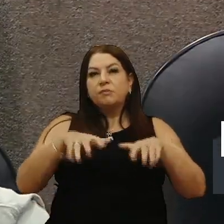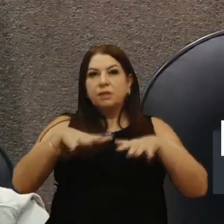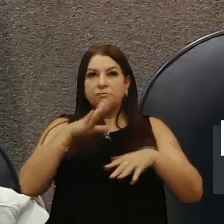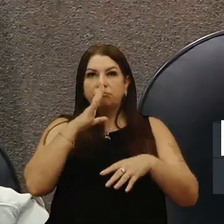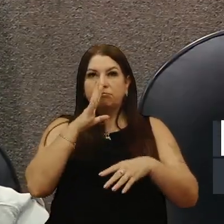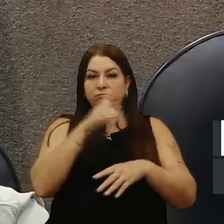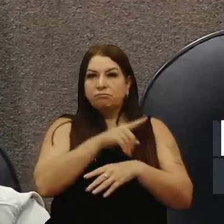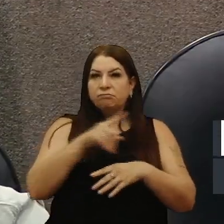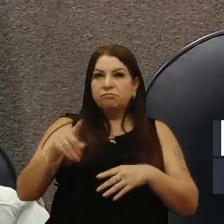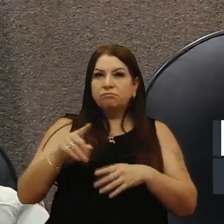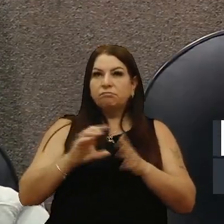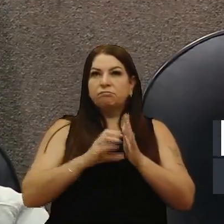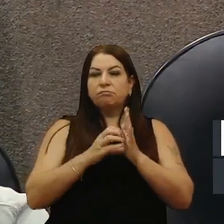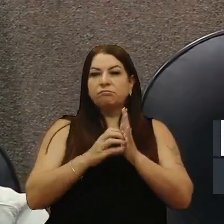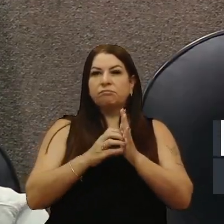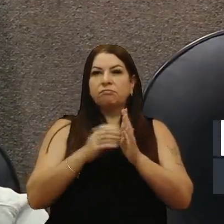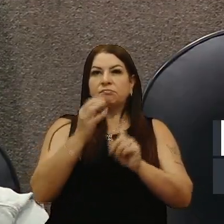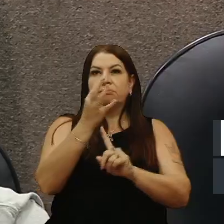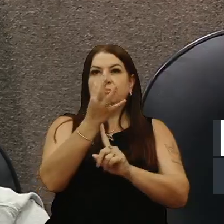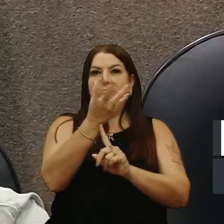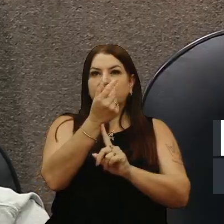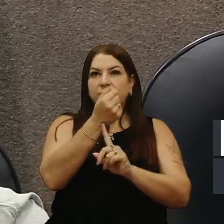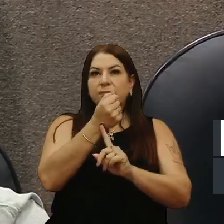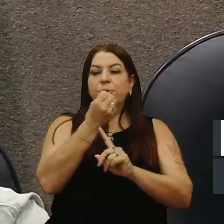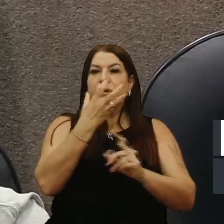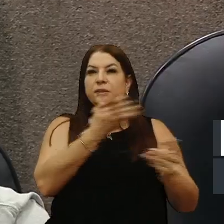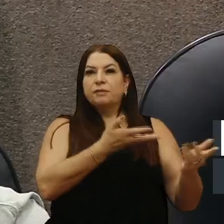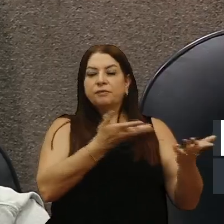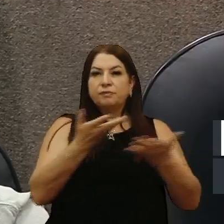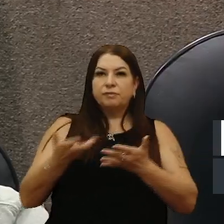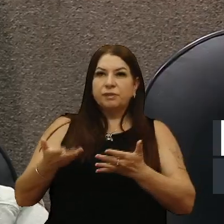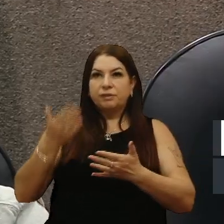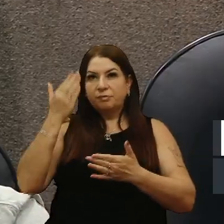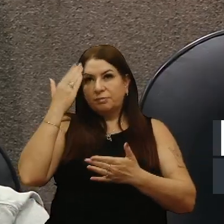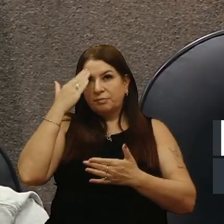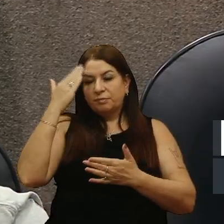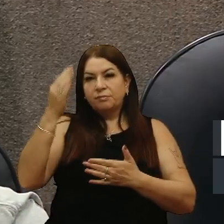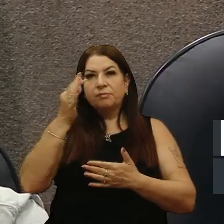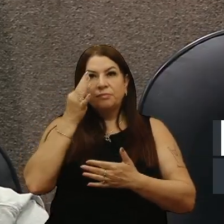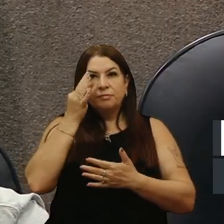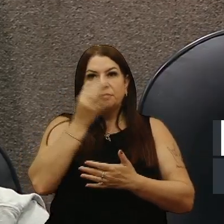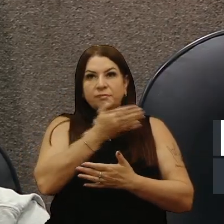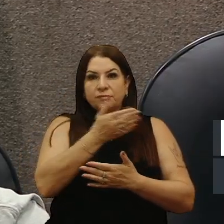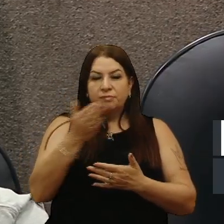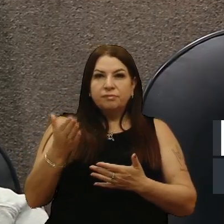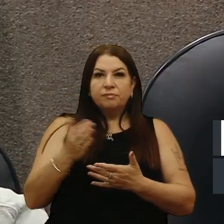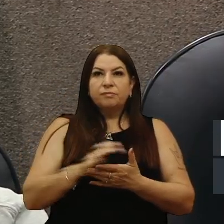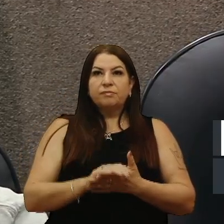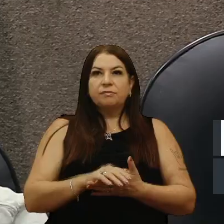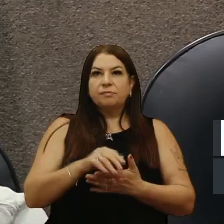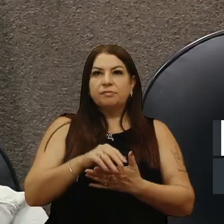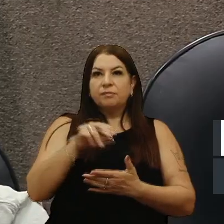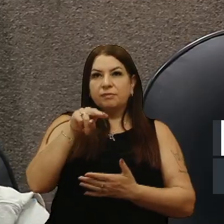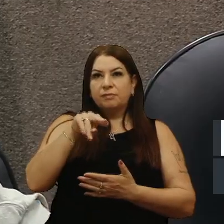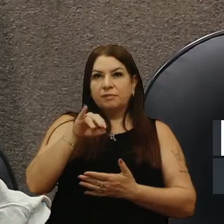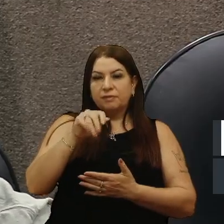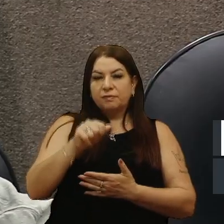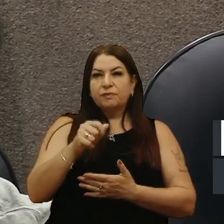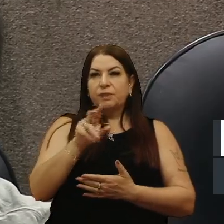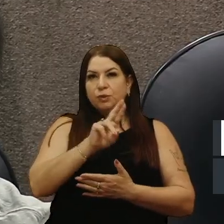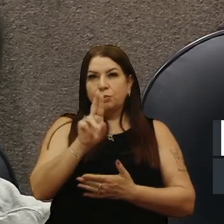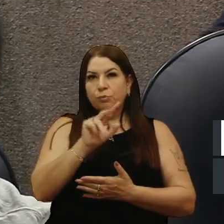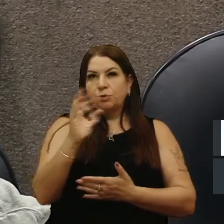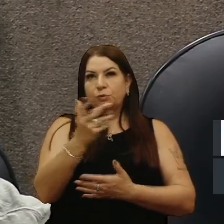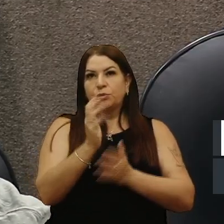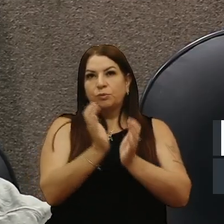prestigiando, do nosso Partido Republicanos. Sejam muito bem-vindos, muito obrigado pela presença de vocês, Nive, em teu nome, a todos os nossos